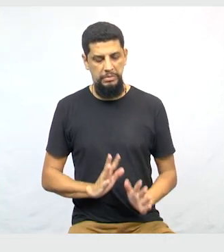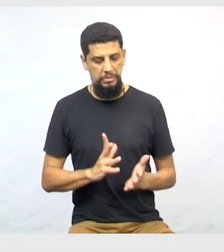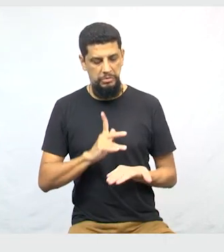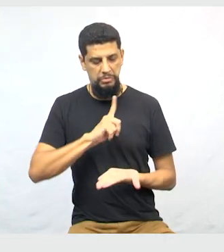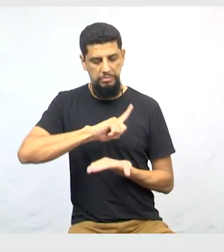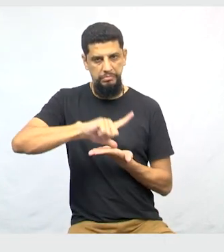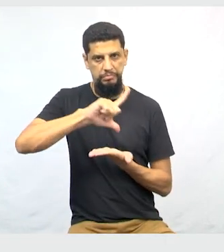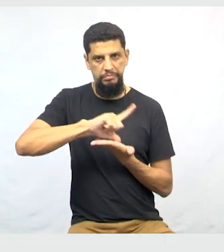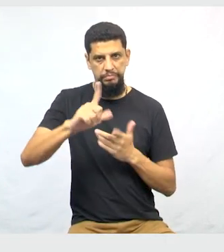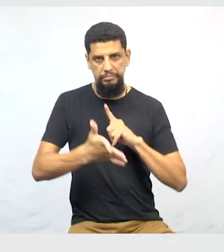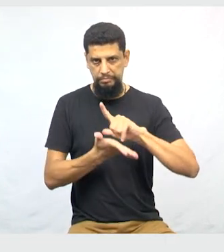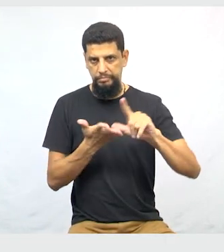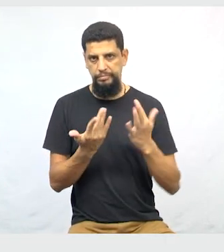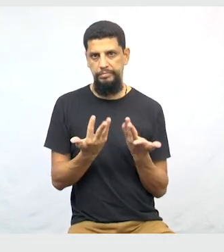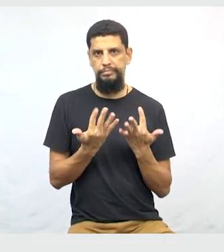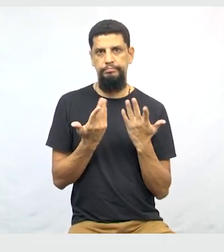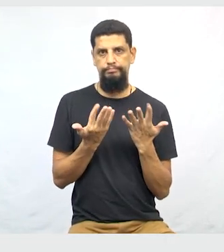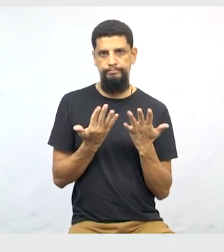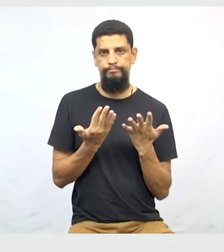bem limpinha.